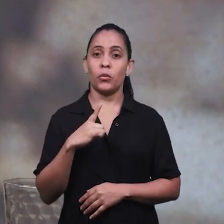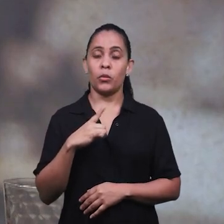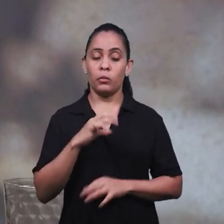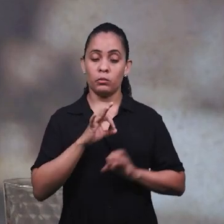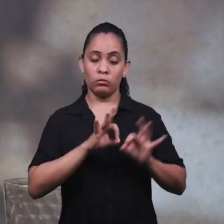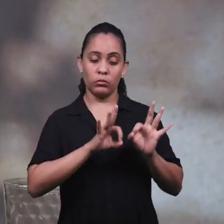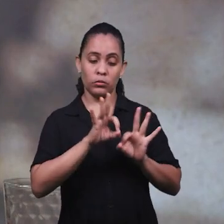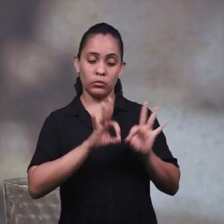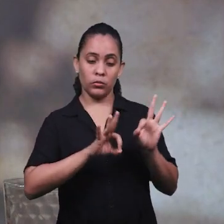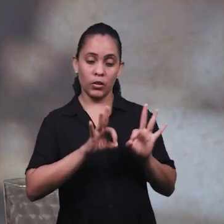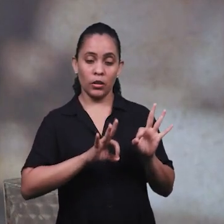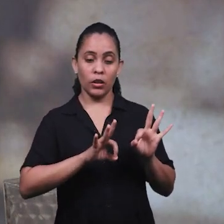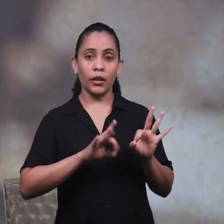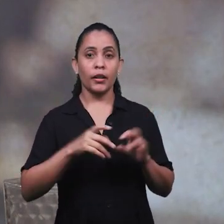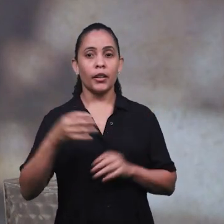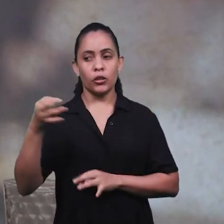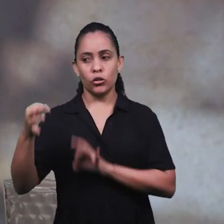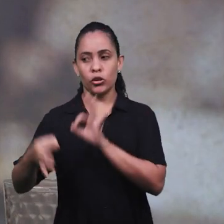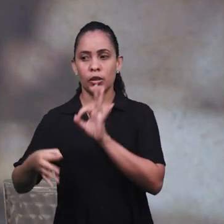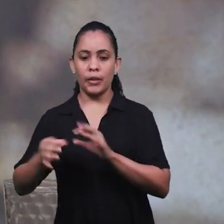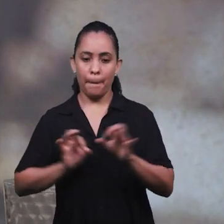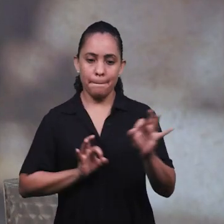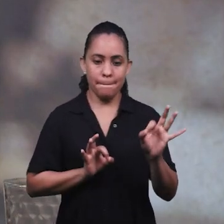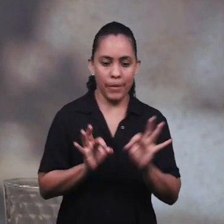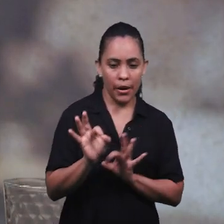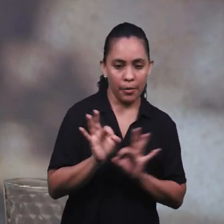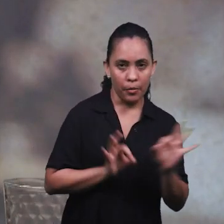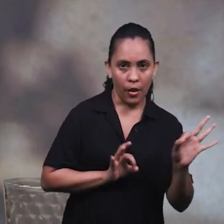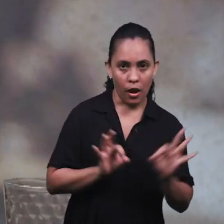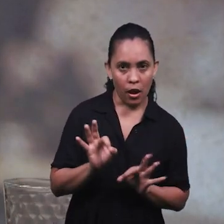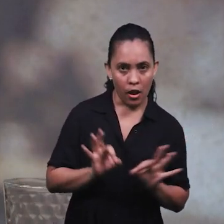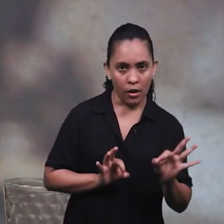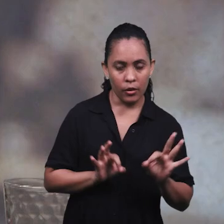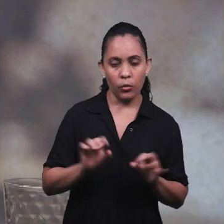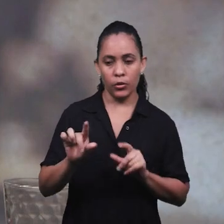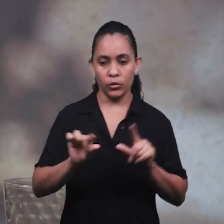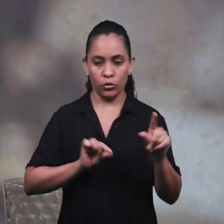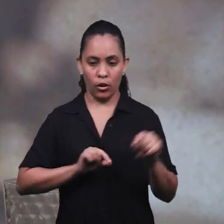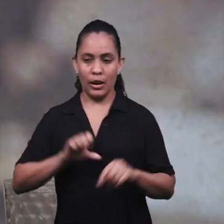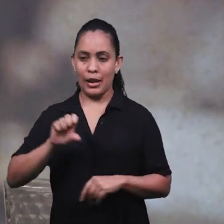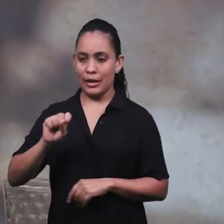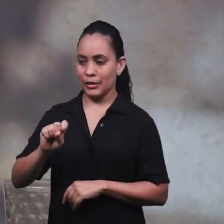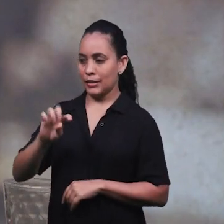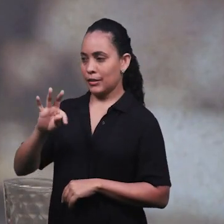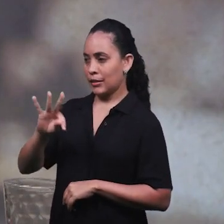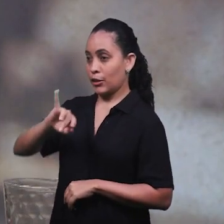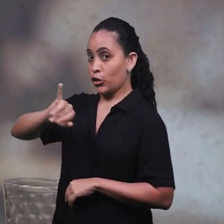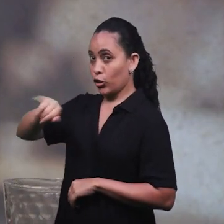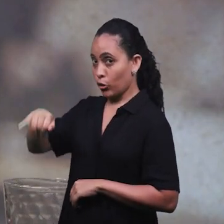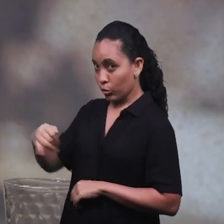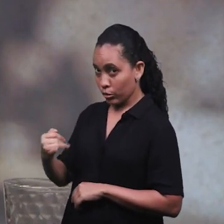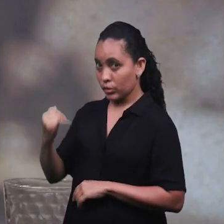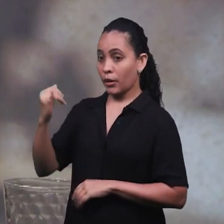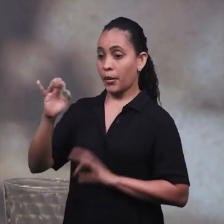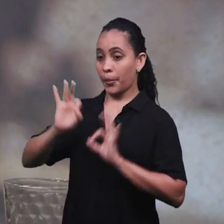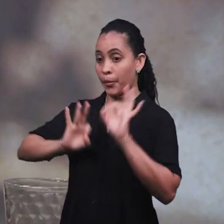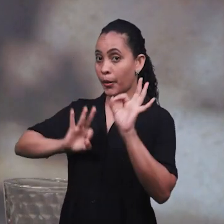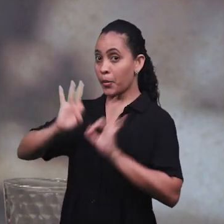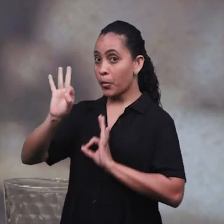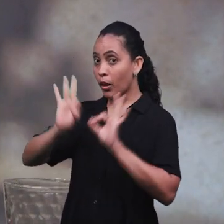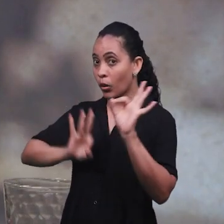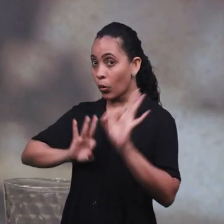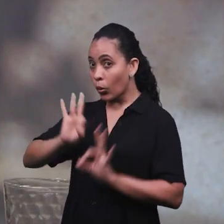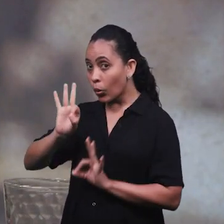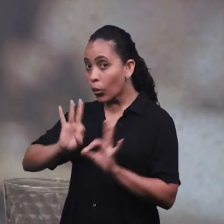uma construção da justiça. Então, hoje a gente tem algumas decisões do STJ, que é o Superior Tribunal de Justiça, no sentido de que